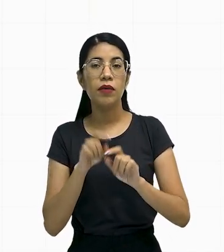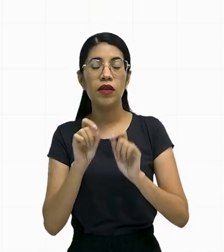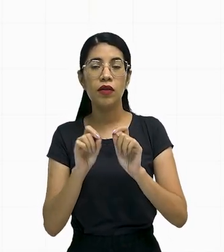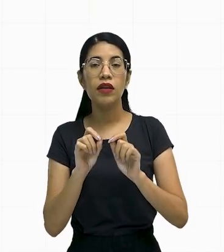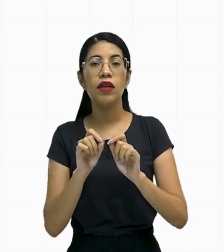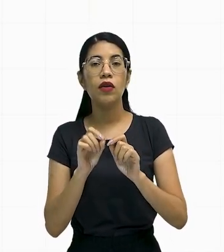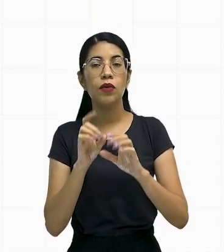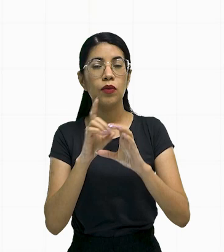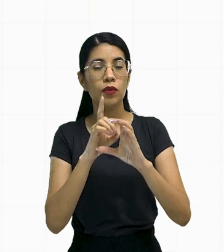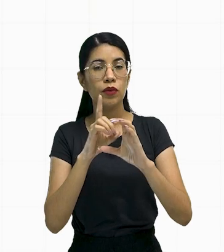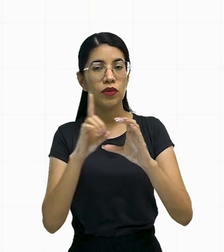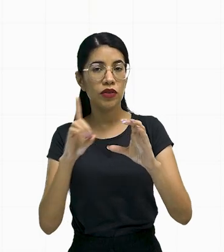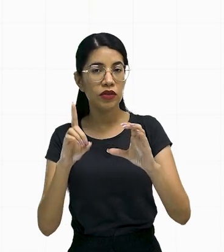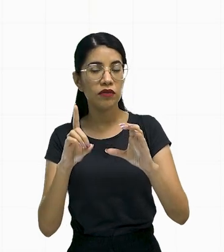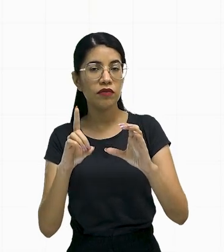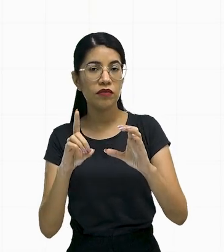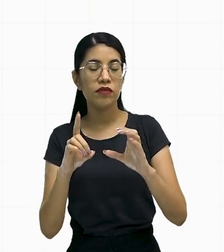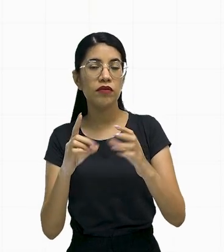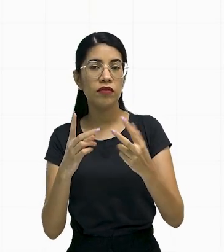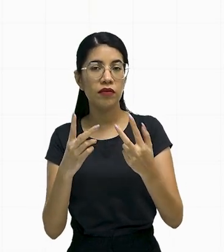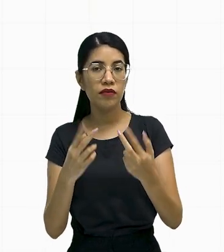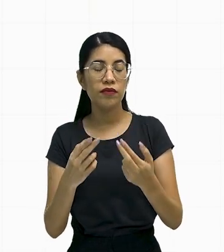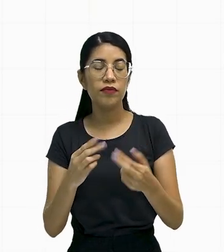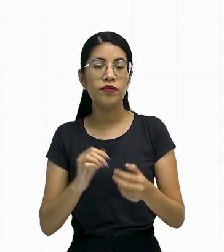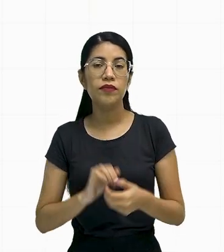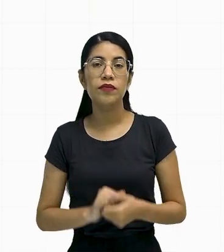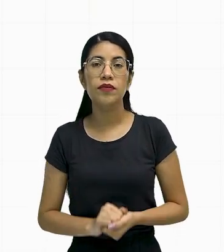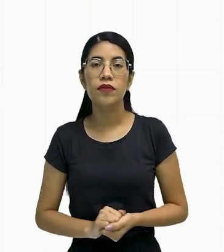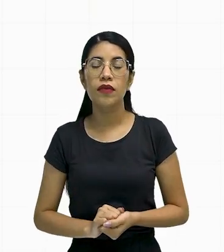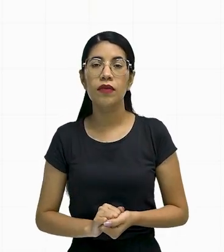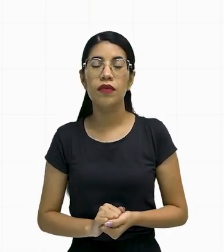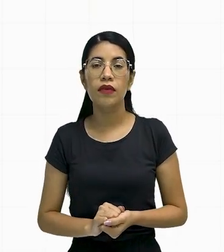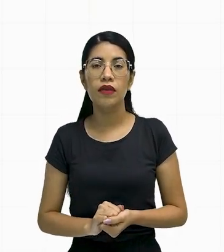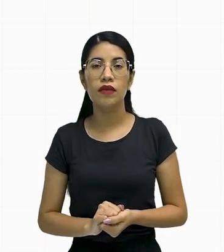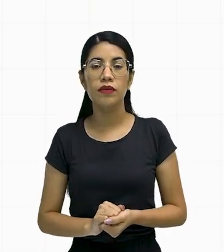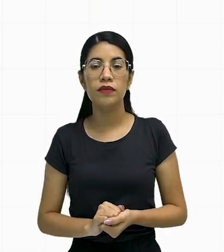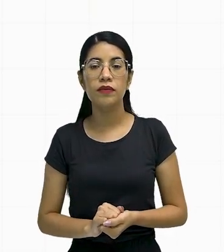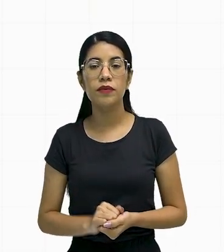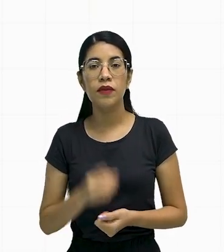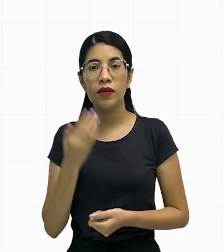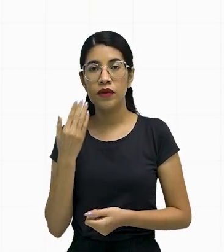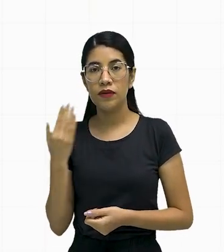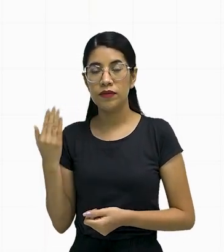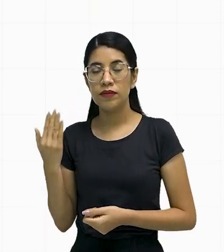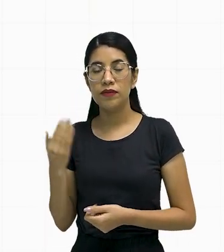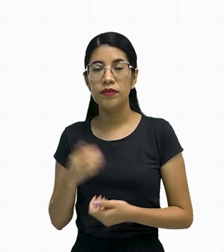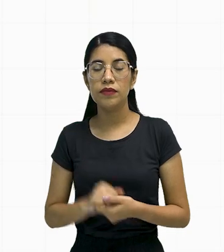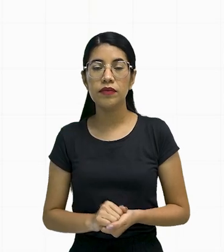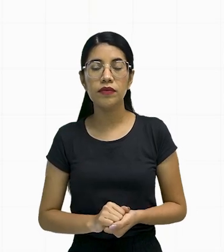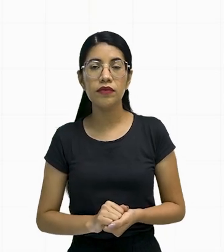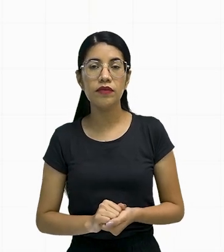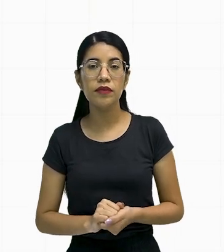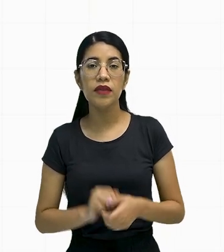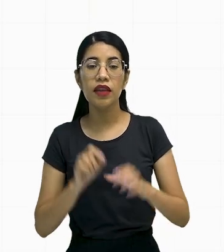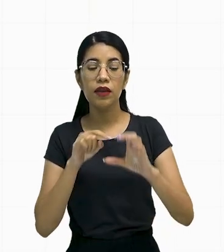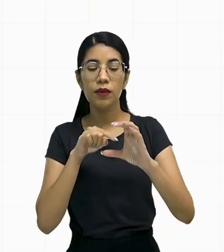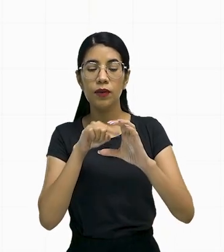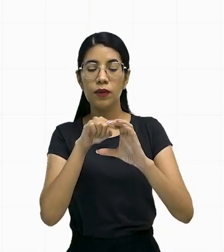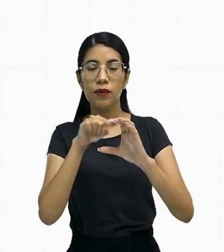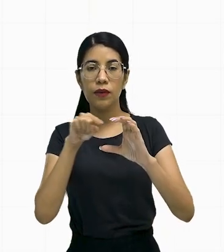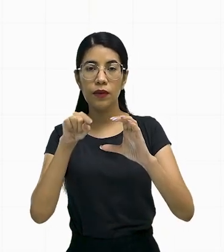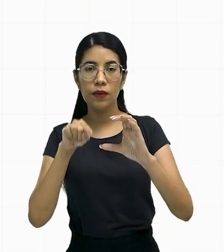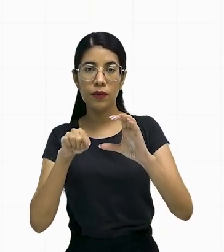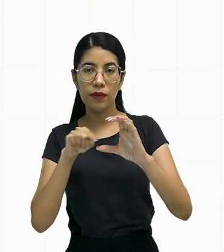nosso diâmetro, tá bom? Então, vamos lá. Nós temos aqui um quadrado, onde esse quadrado